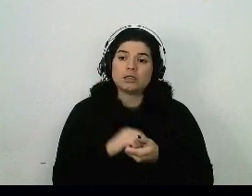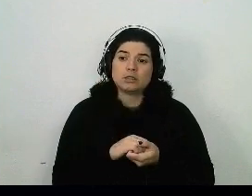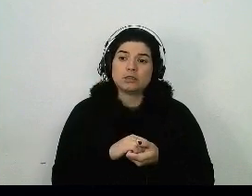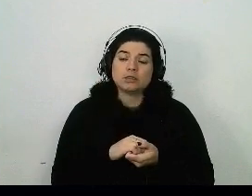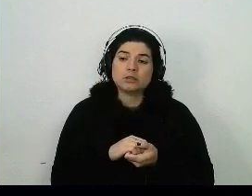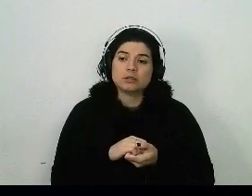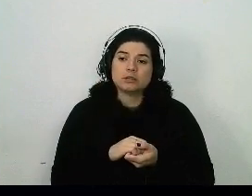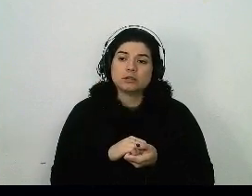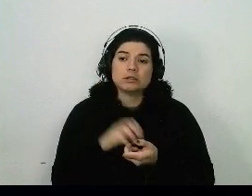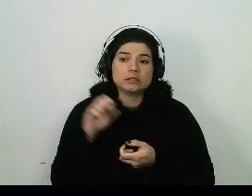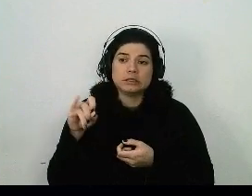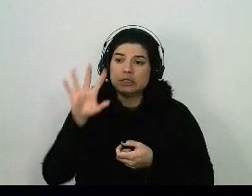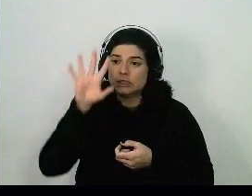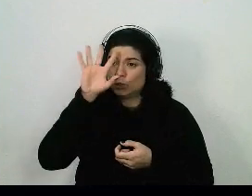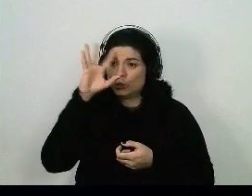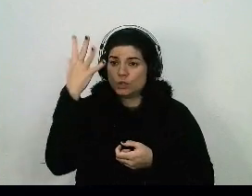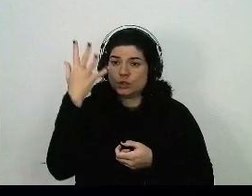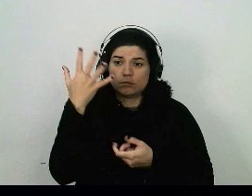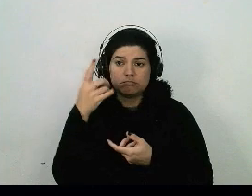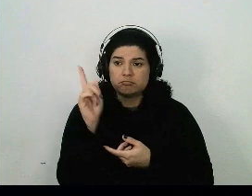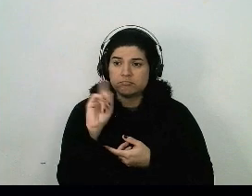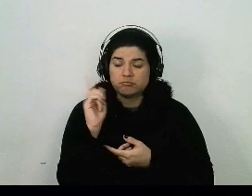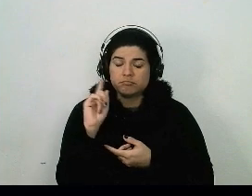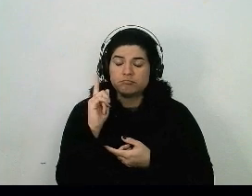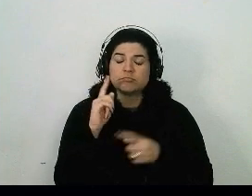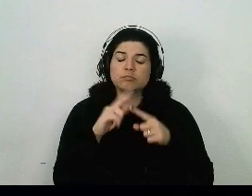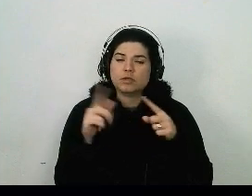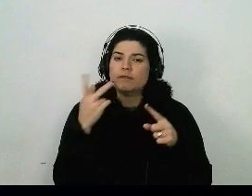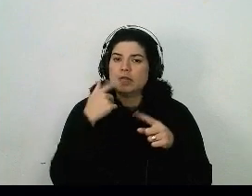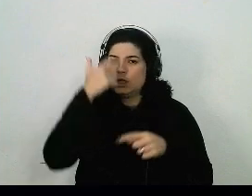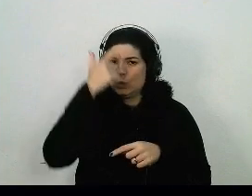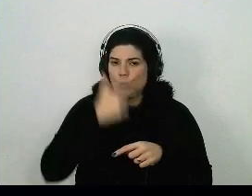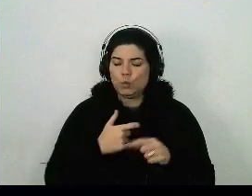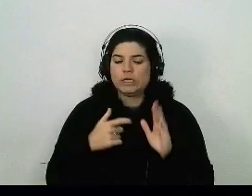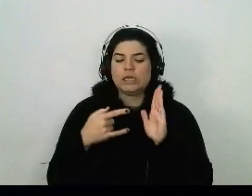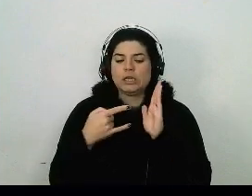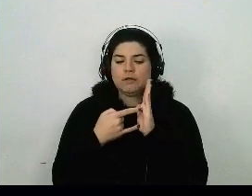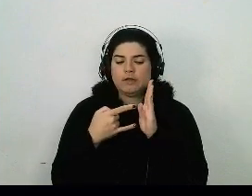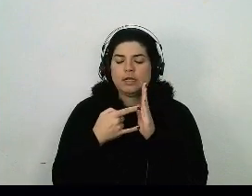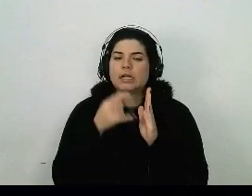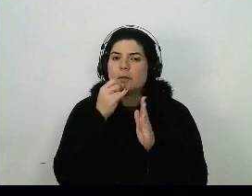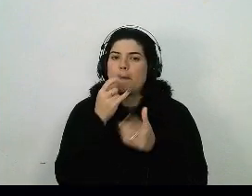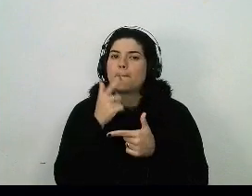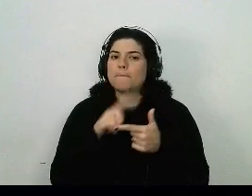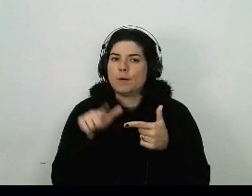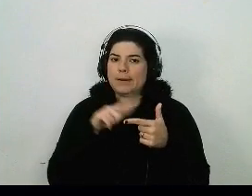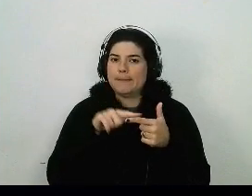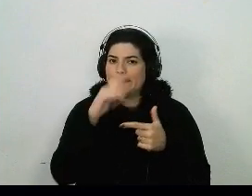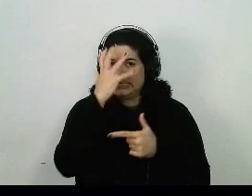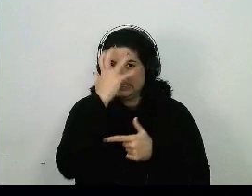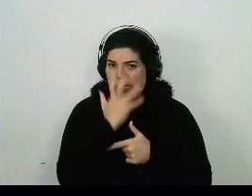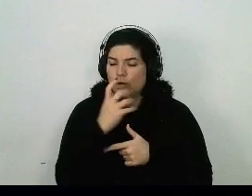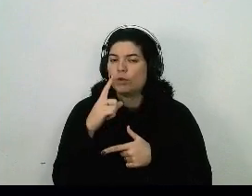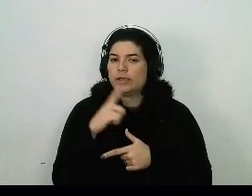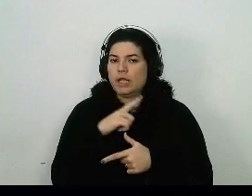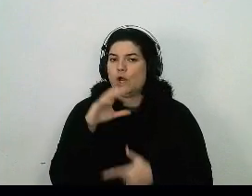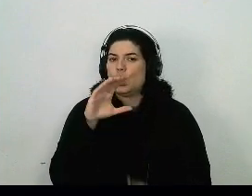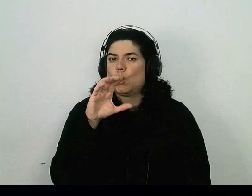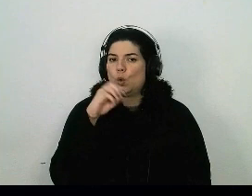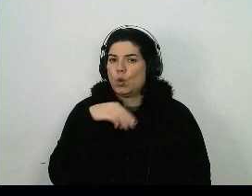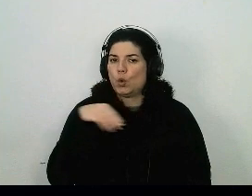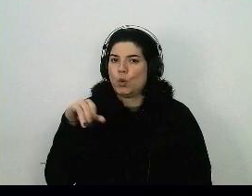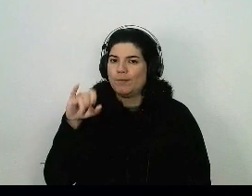resolva muita coisa vou falar como desenvolvedor um problema sério que a gente tem concomite falando de convite de maneira